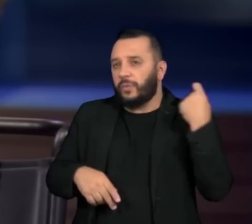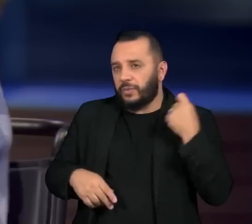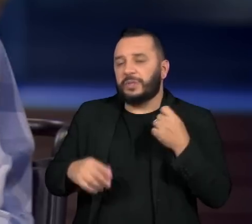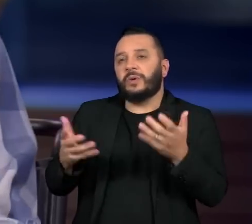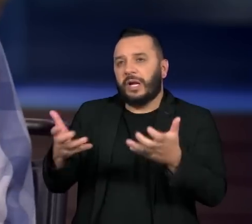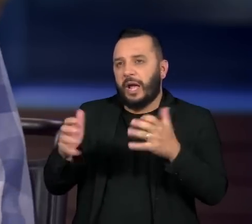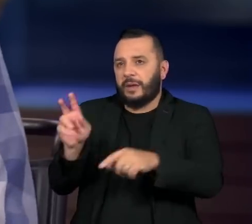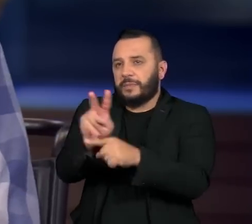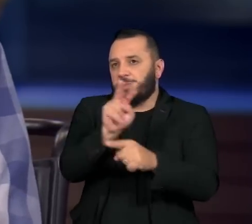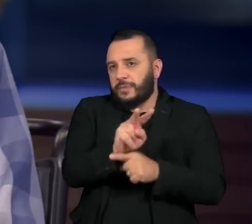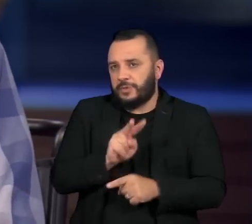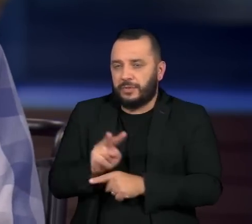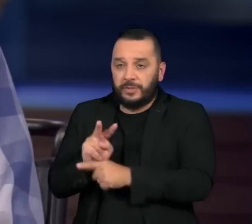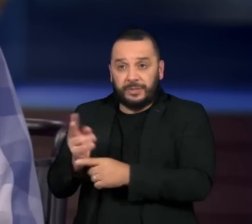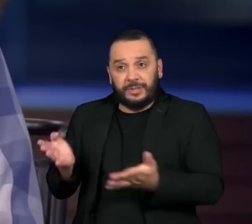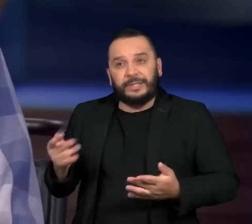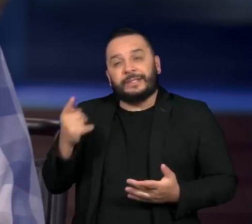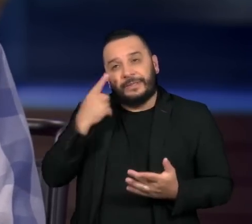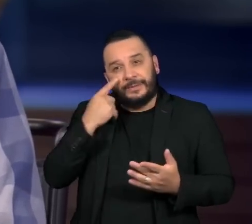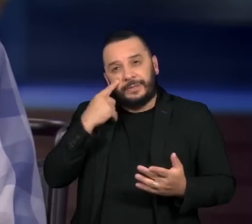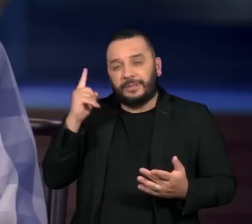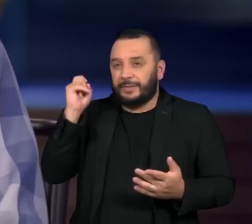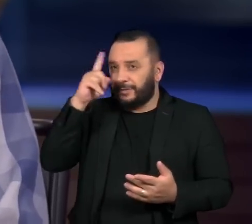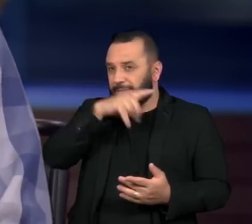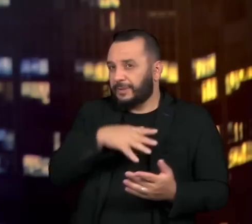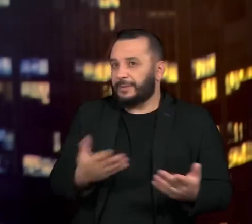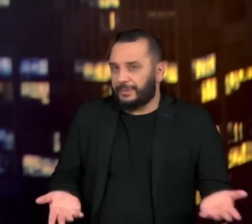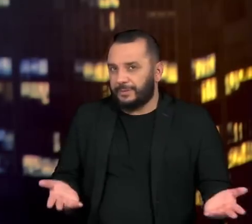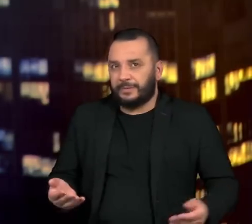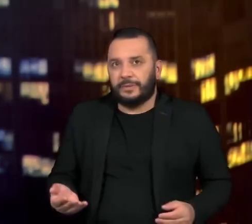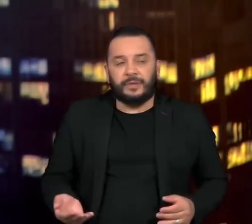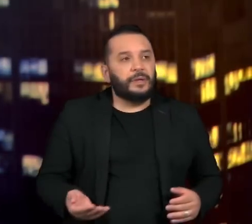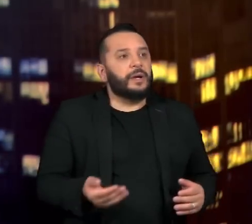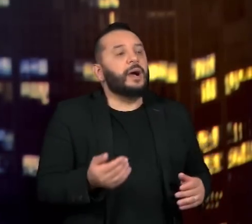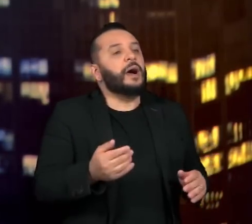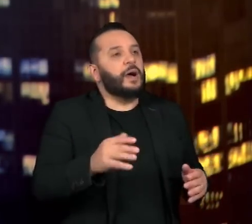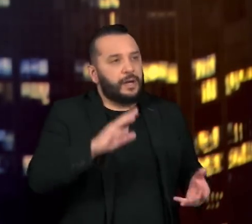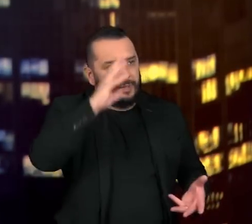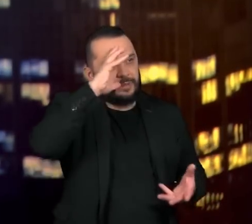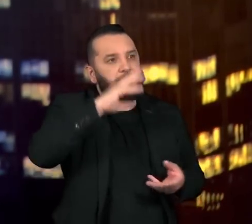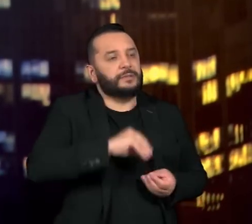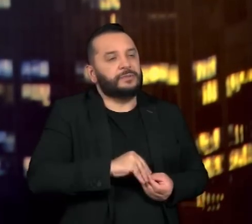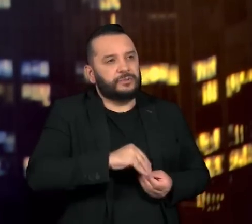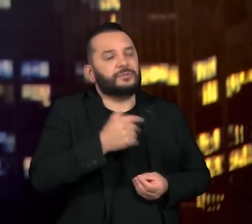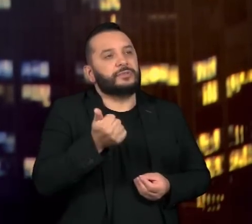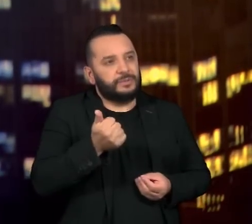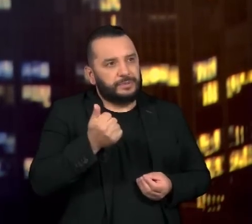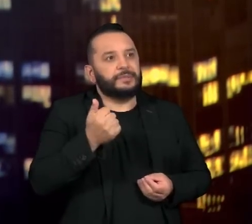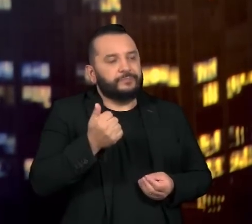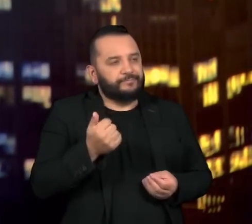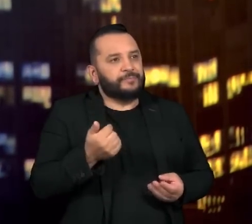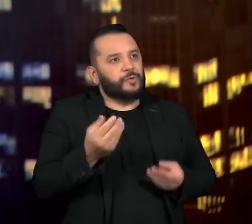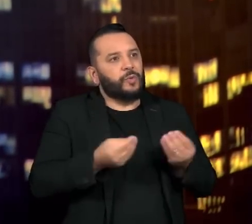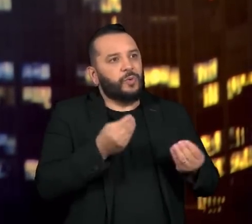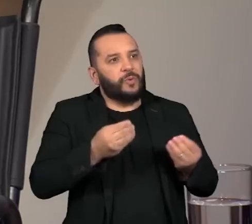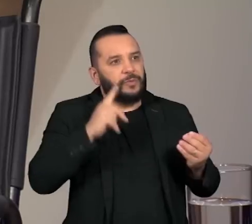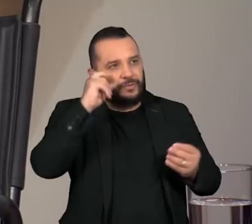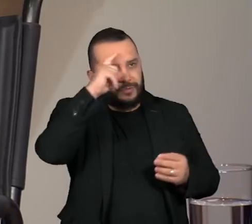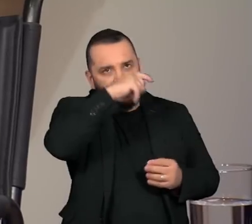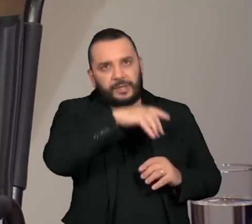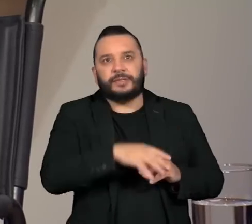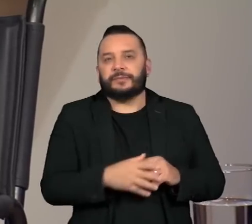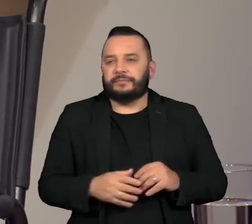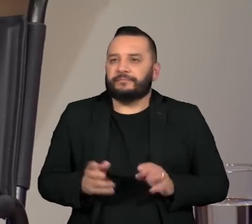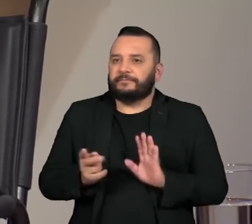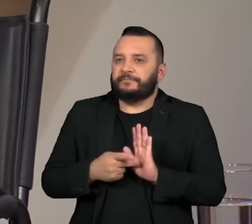problema. Então, para a gente ver como é que é complexo isso. Exatamente. Aí. Exatamente, isso ajuda a gente a entender o quanto é complexo, não é, professora? Não, extremamente.